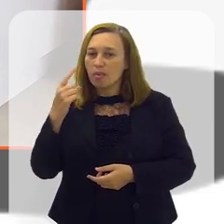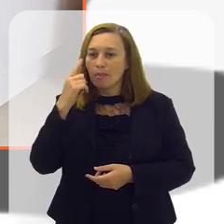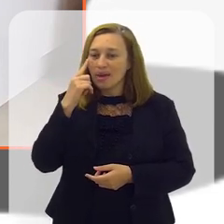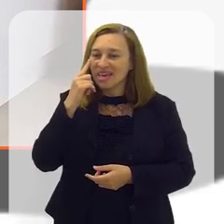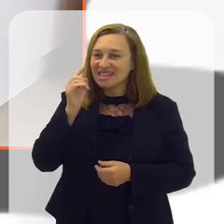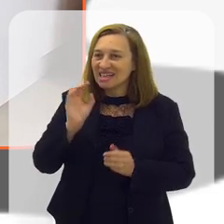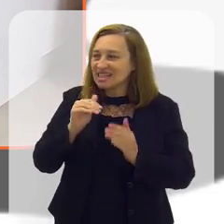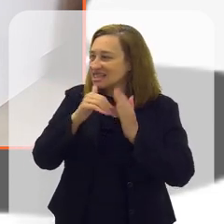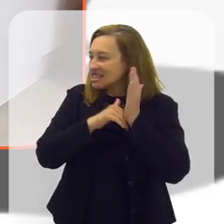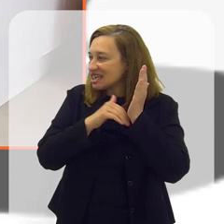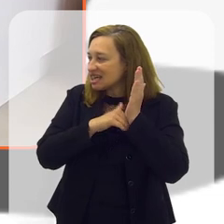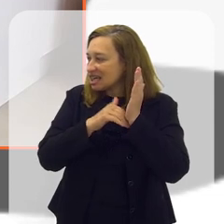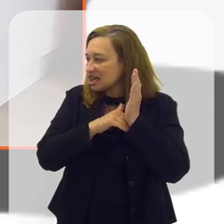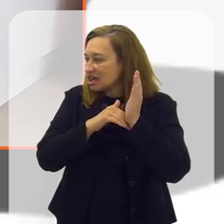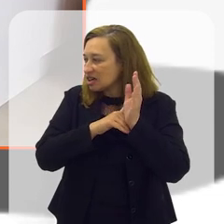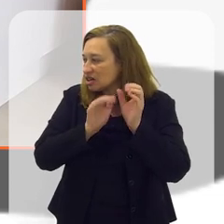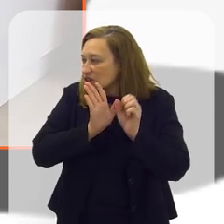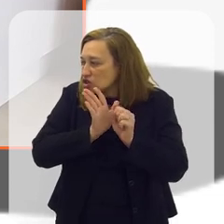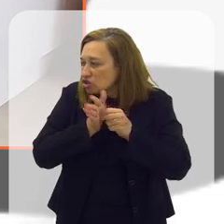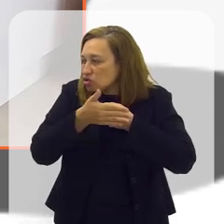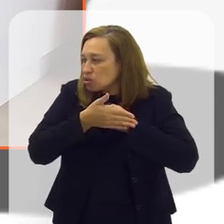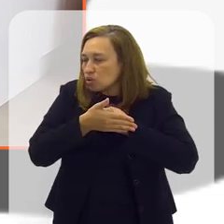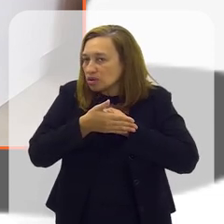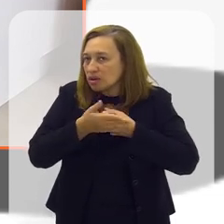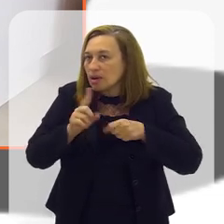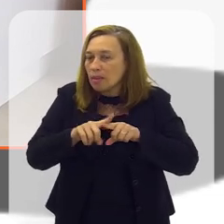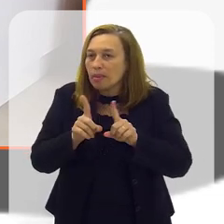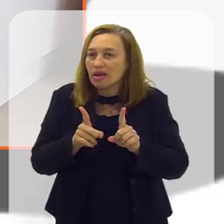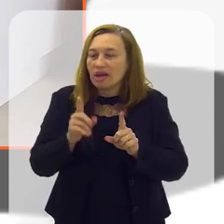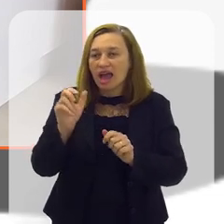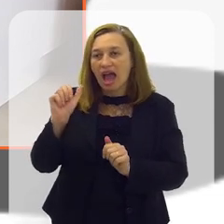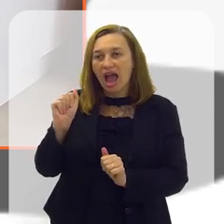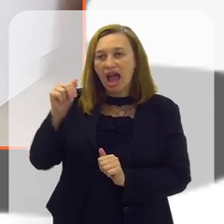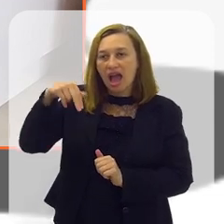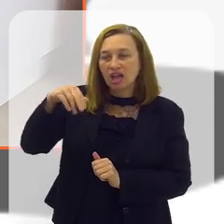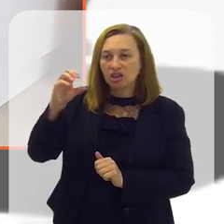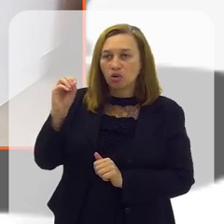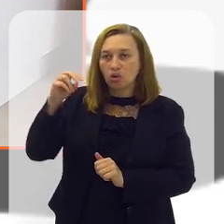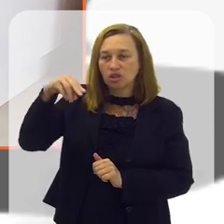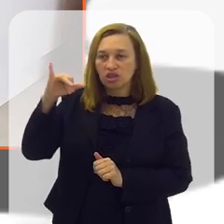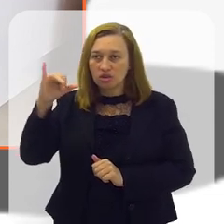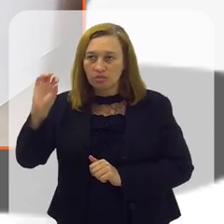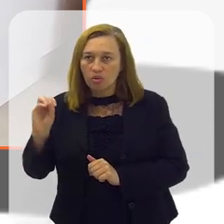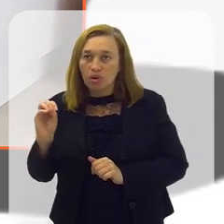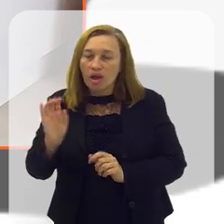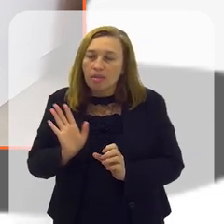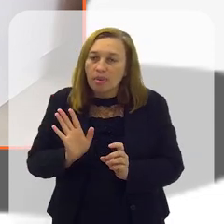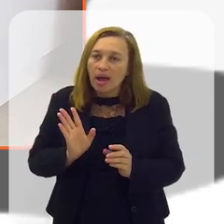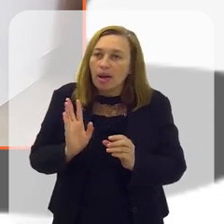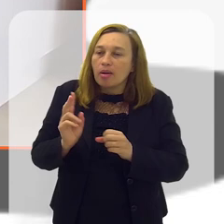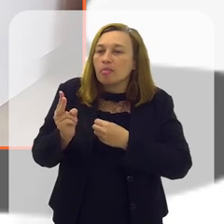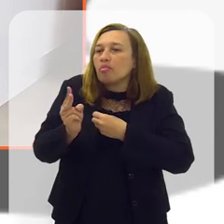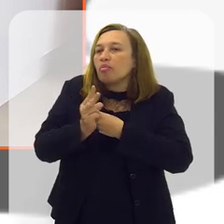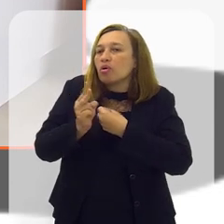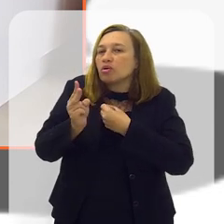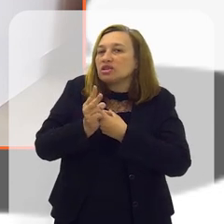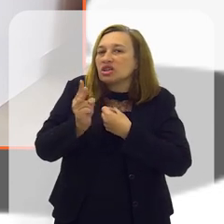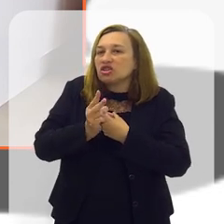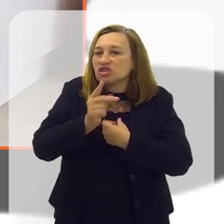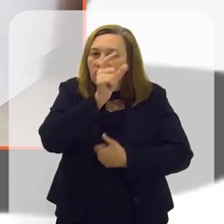algo escondido, e na verdade o anonimato ele é para preservar os membros, porque